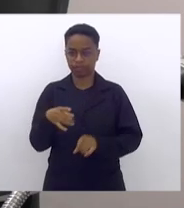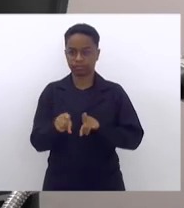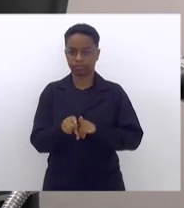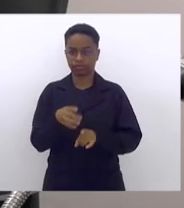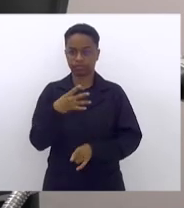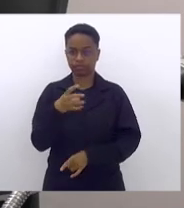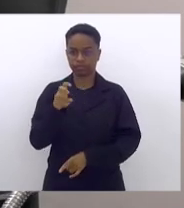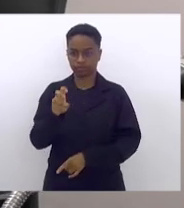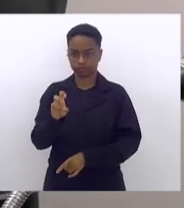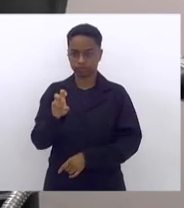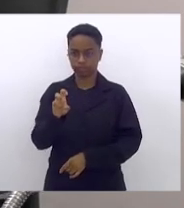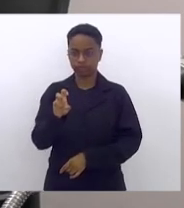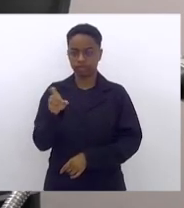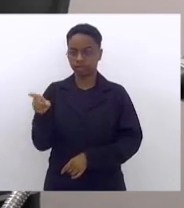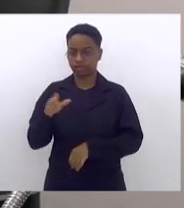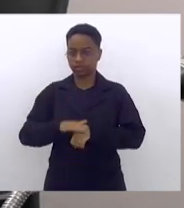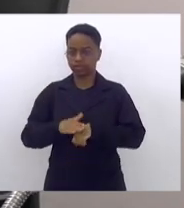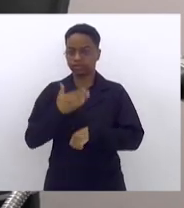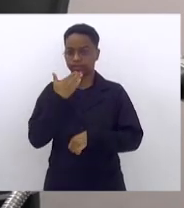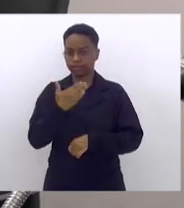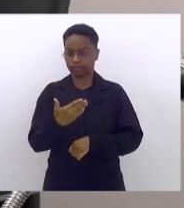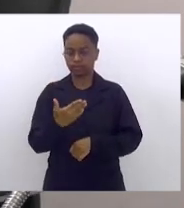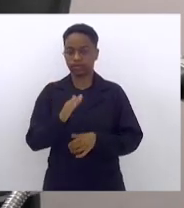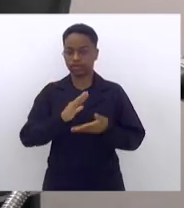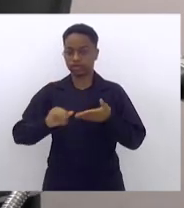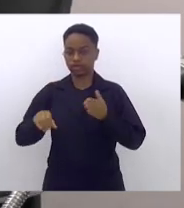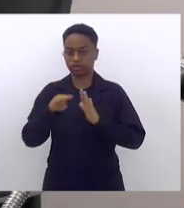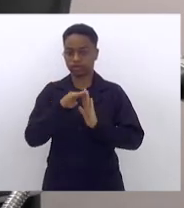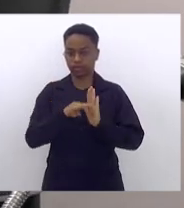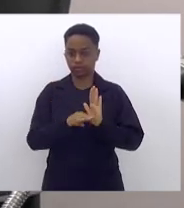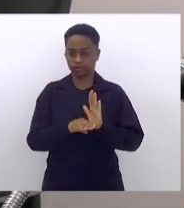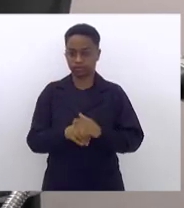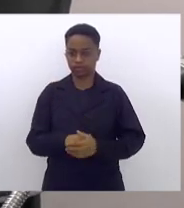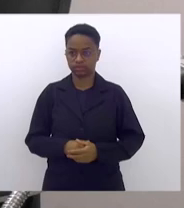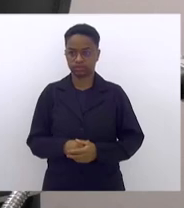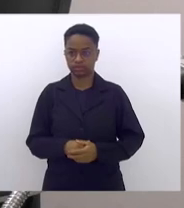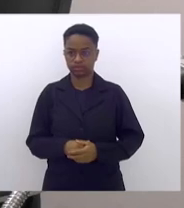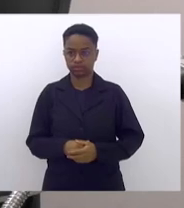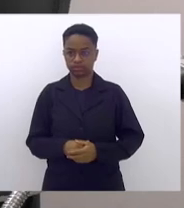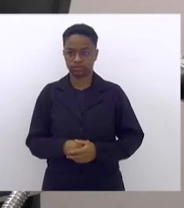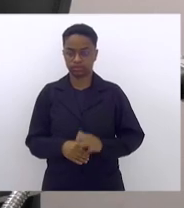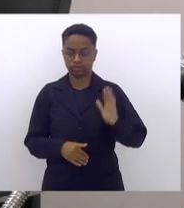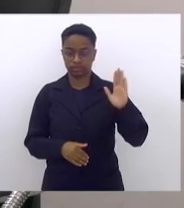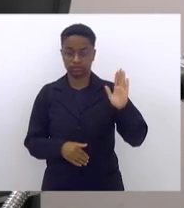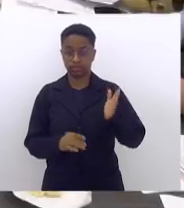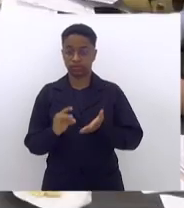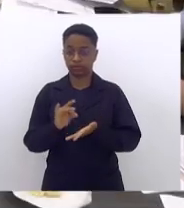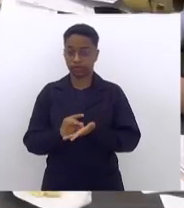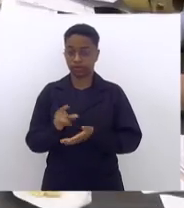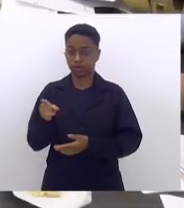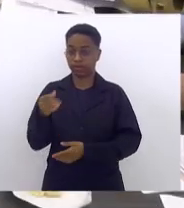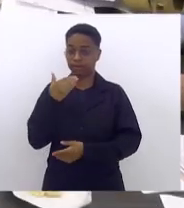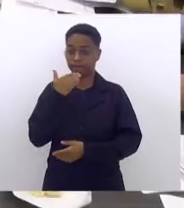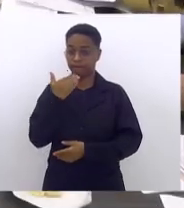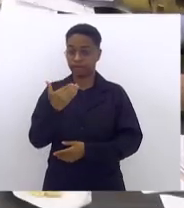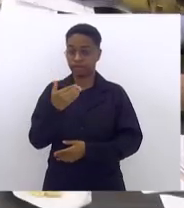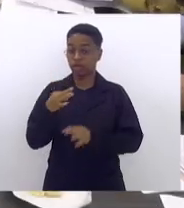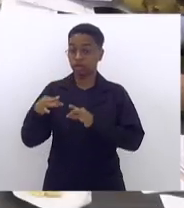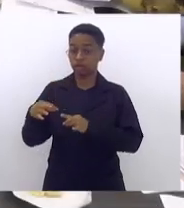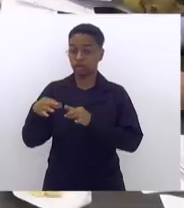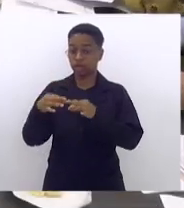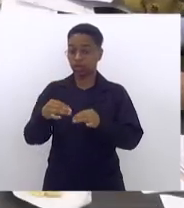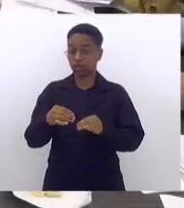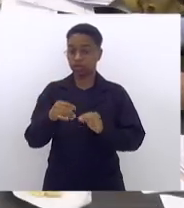e 45, também a pedido do autor, estão retirados de pauta. Presidente, pois na verdade, deputada Célia. O doutor Serginho pediu para retirar todos